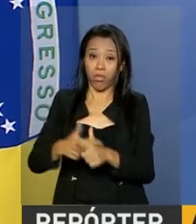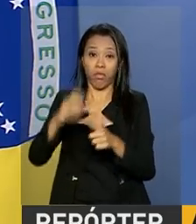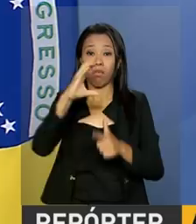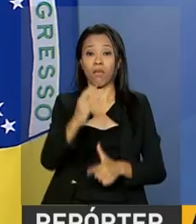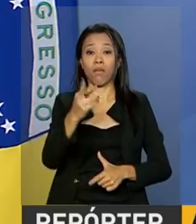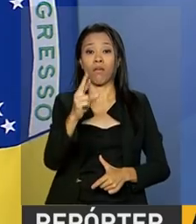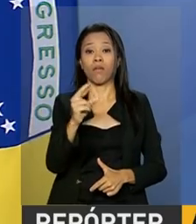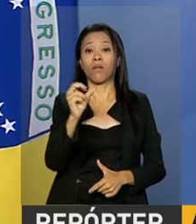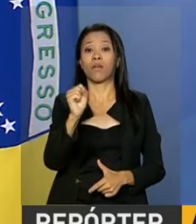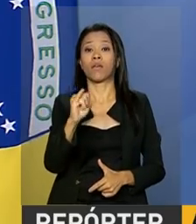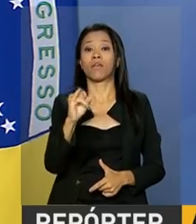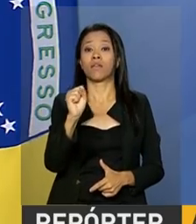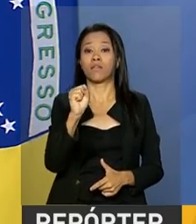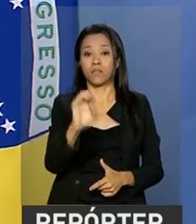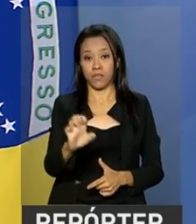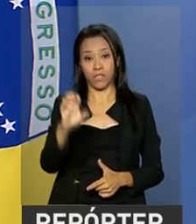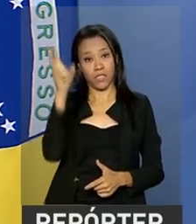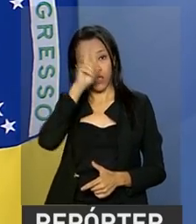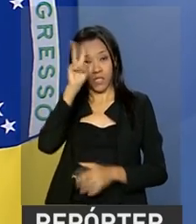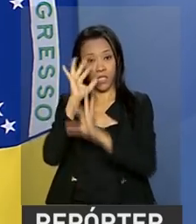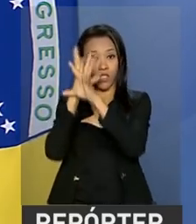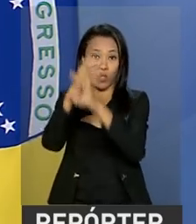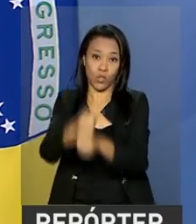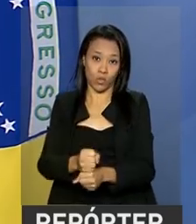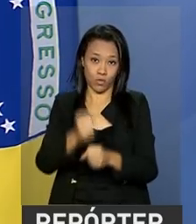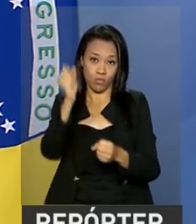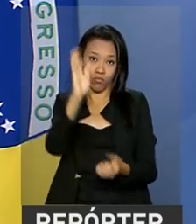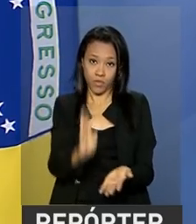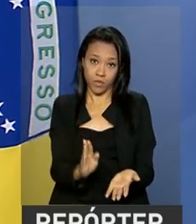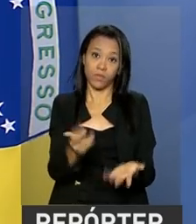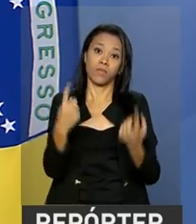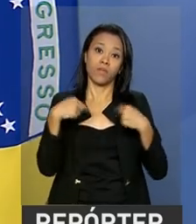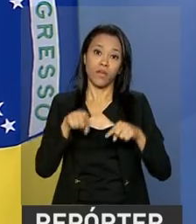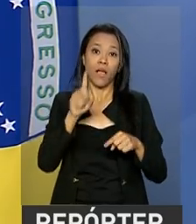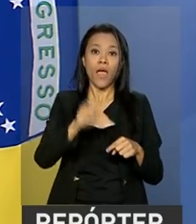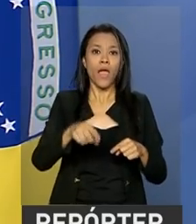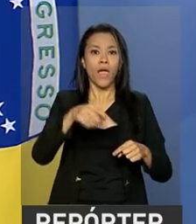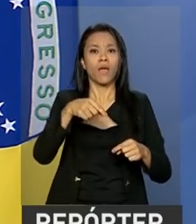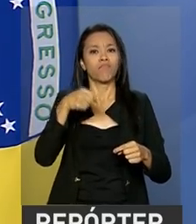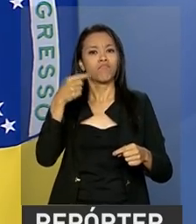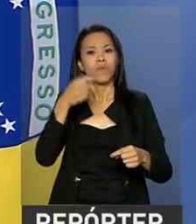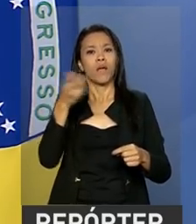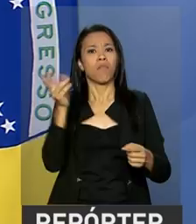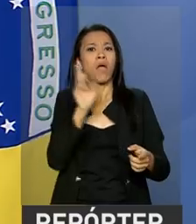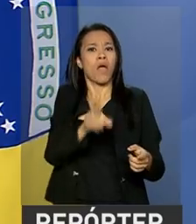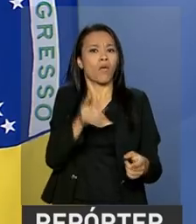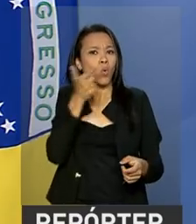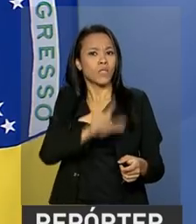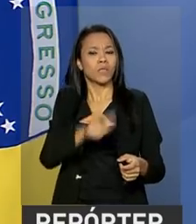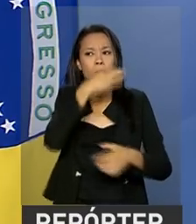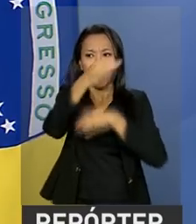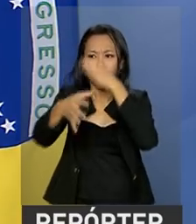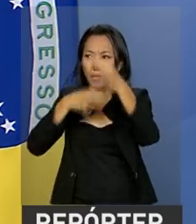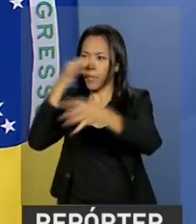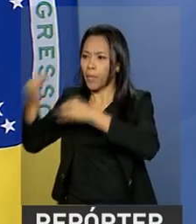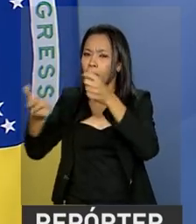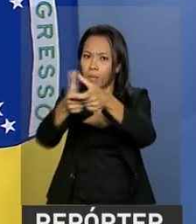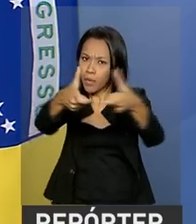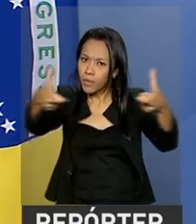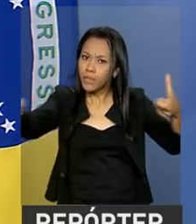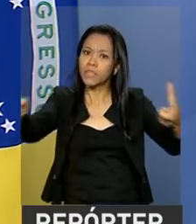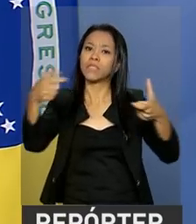o resultado obtido obtido é uma expressão da opinião amplamente majoritária que se formou na sociedade brasileira